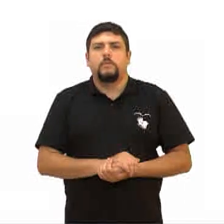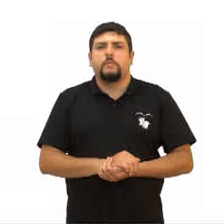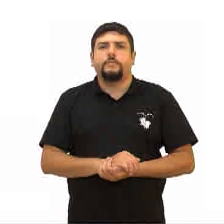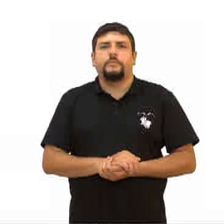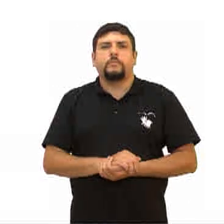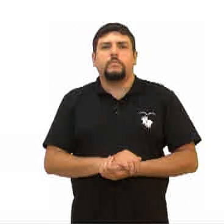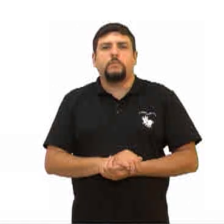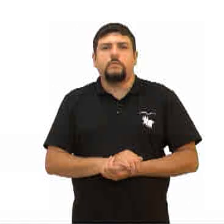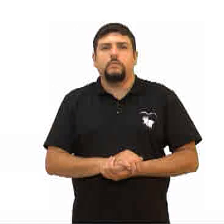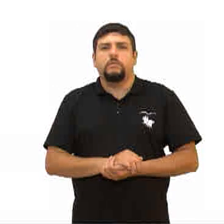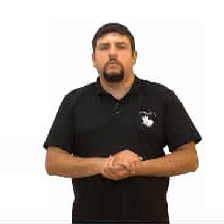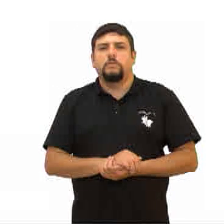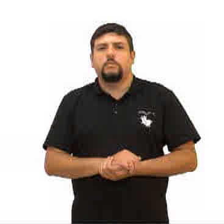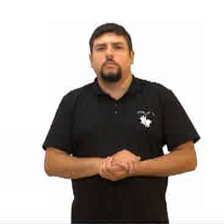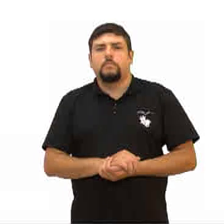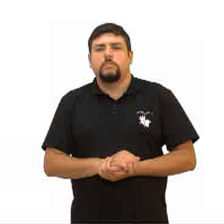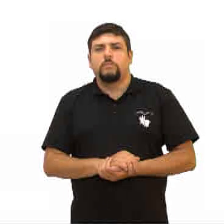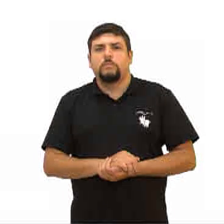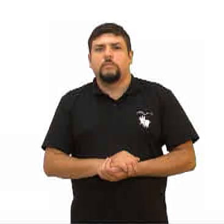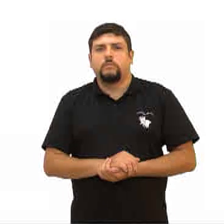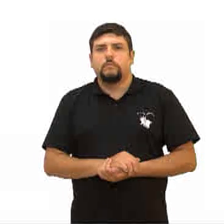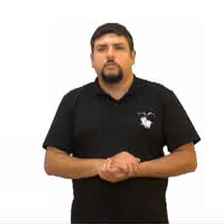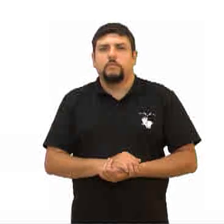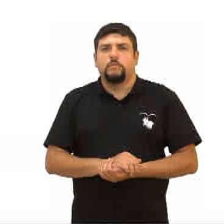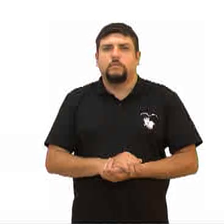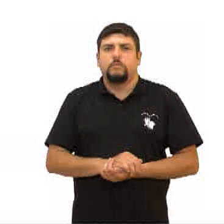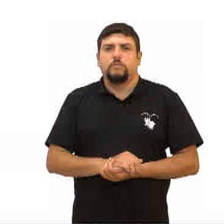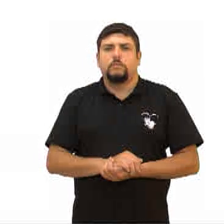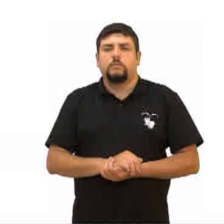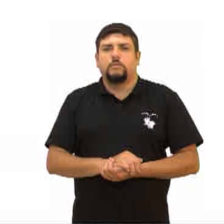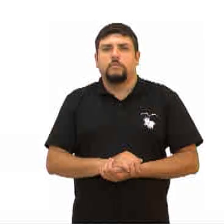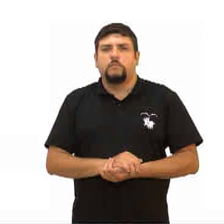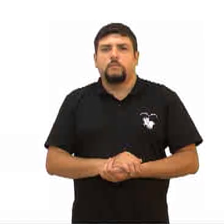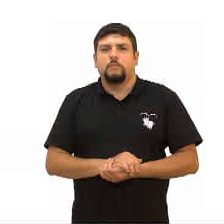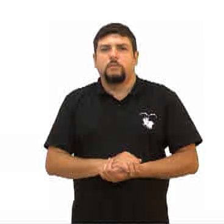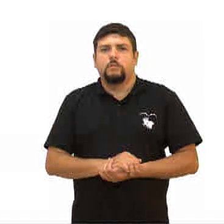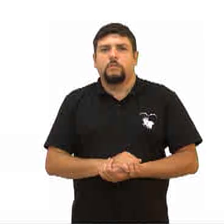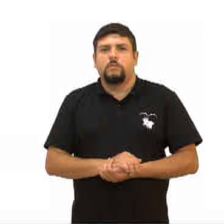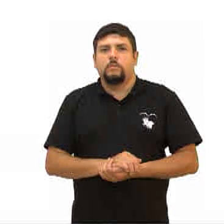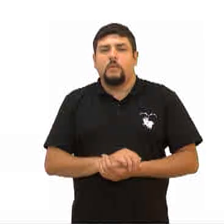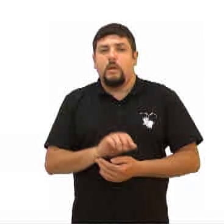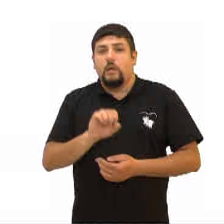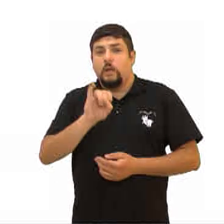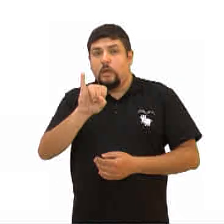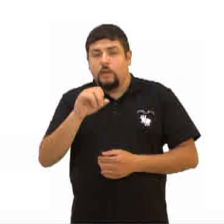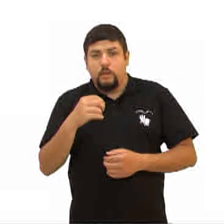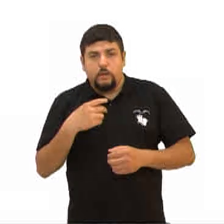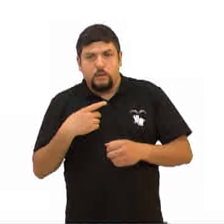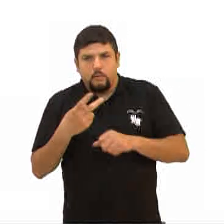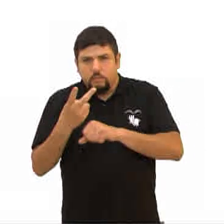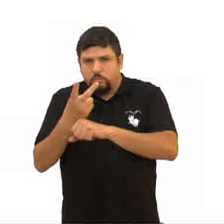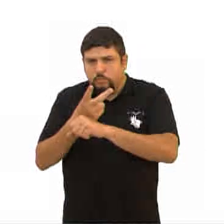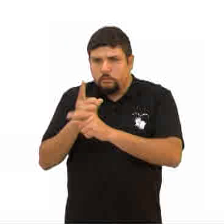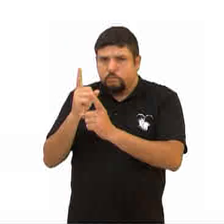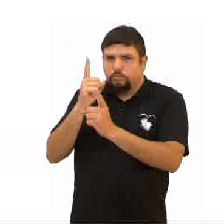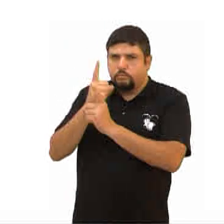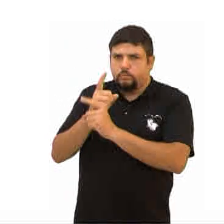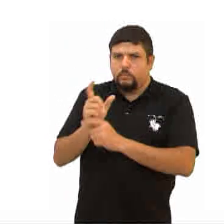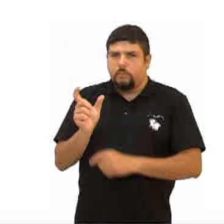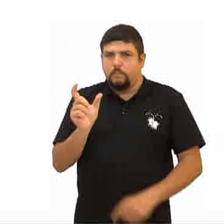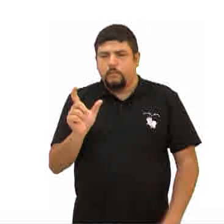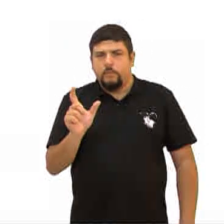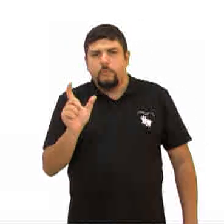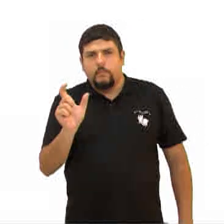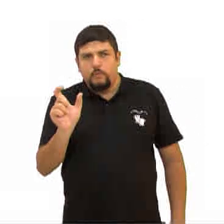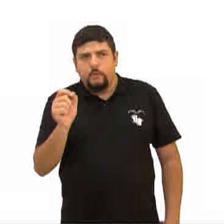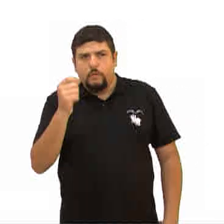people feel and behave towards each other. Se você pegou a palavra relationship, então você